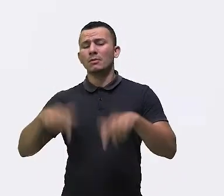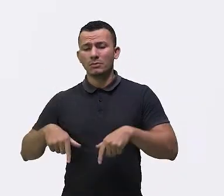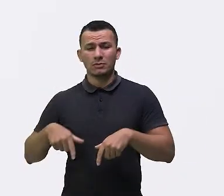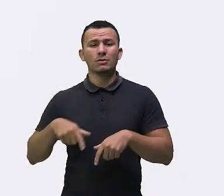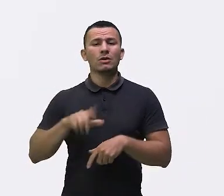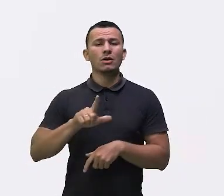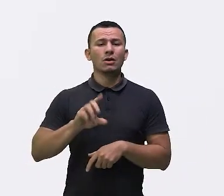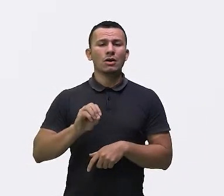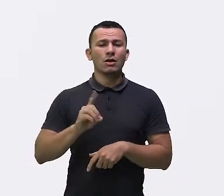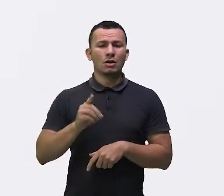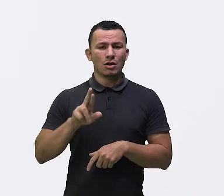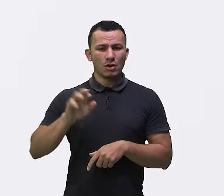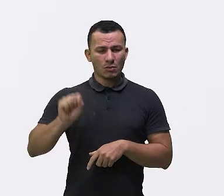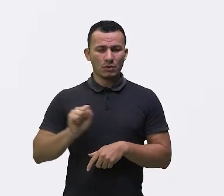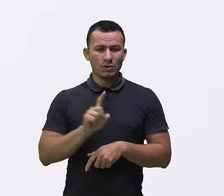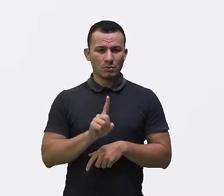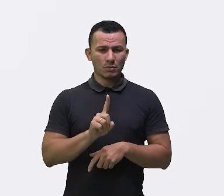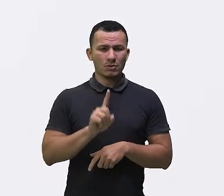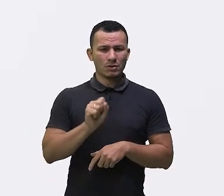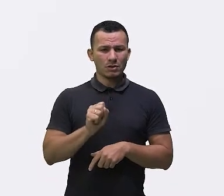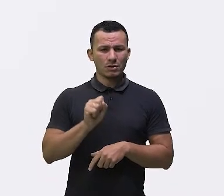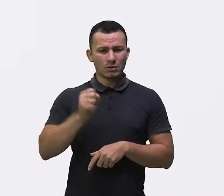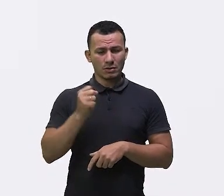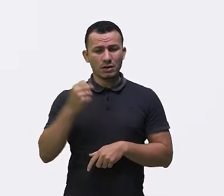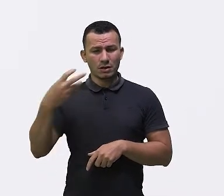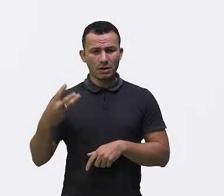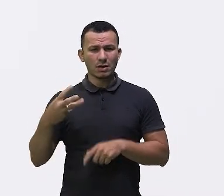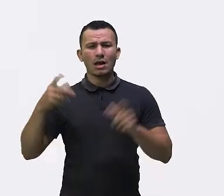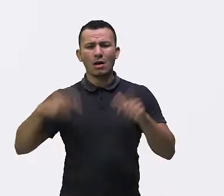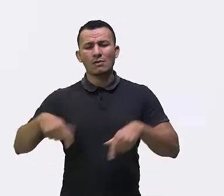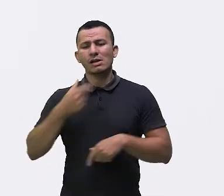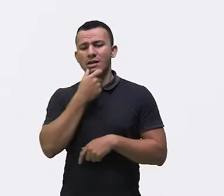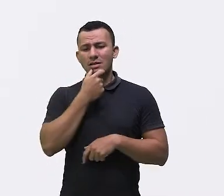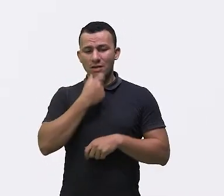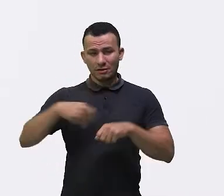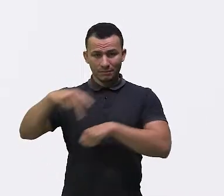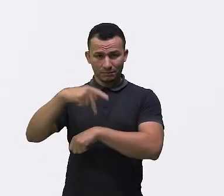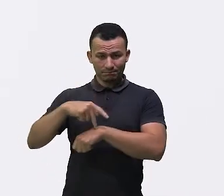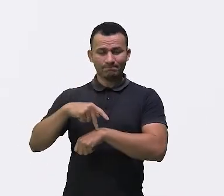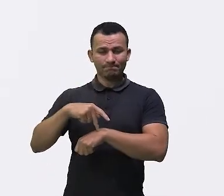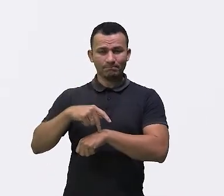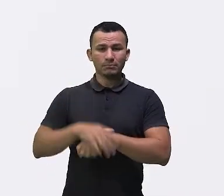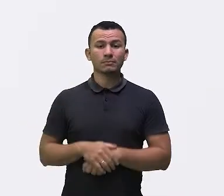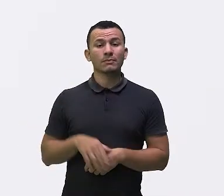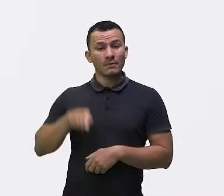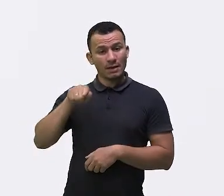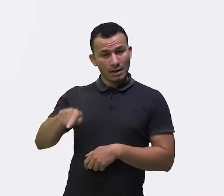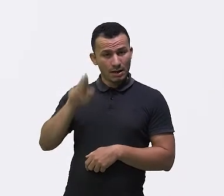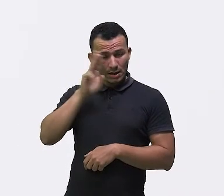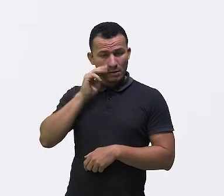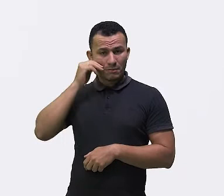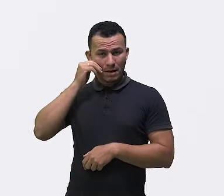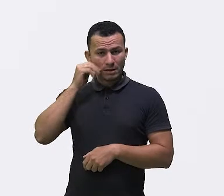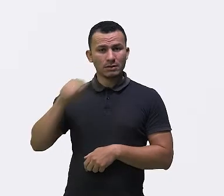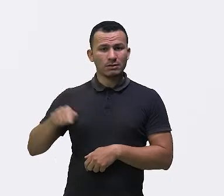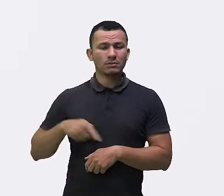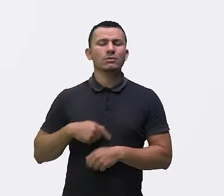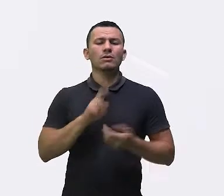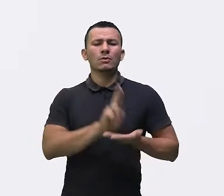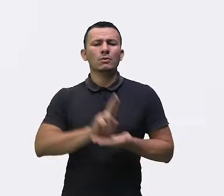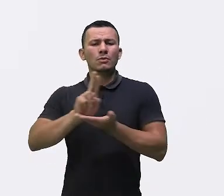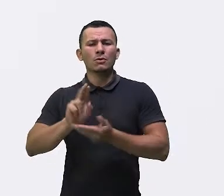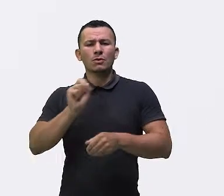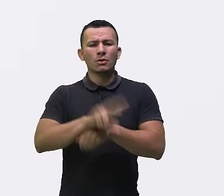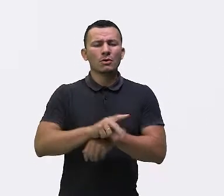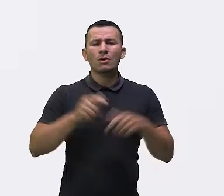de 1883, no Reino Unido. Nós vimos também que Marx ingressou primeiro numa universidade,